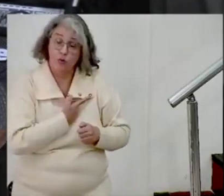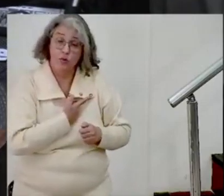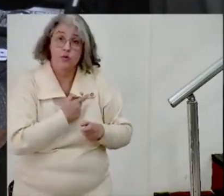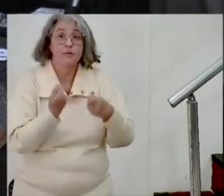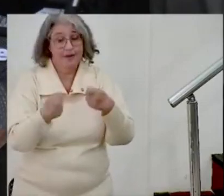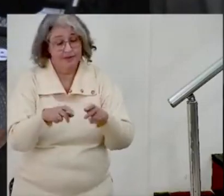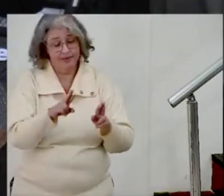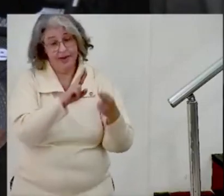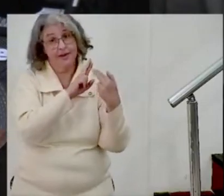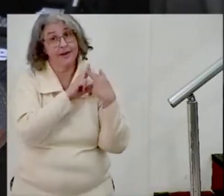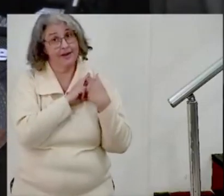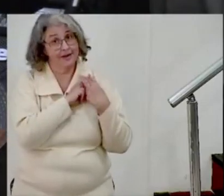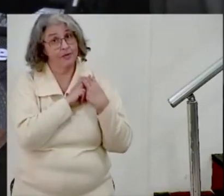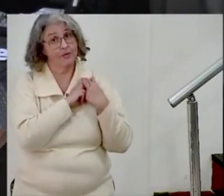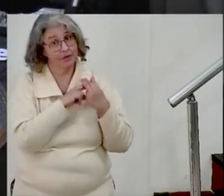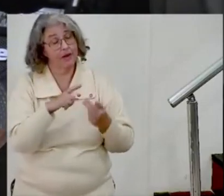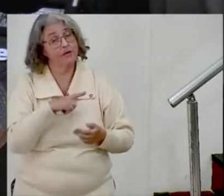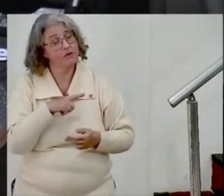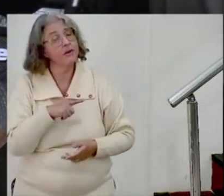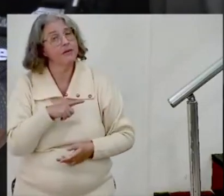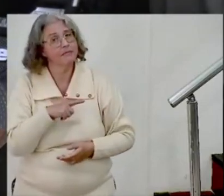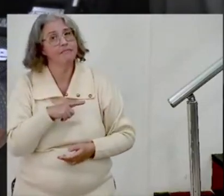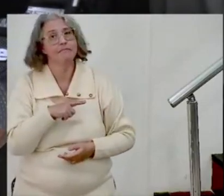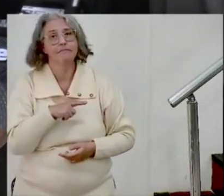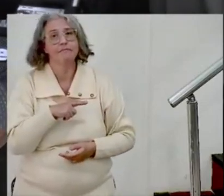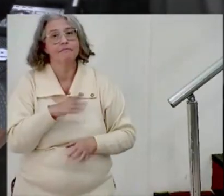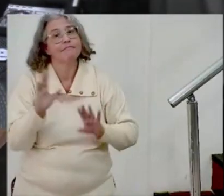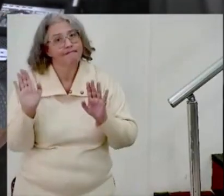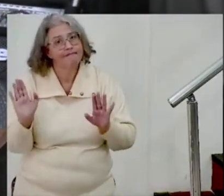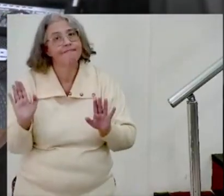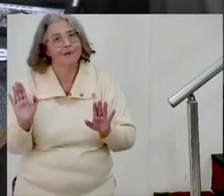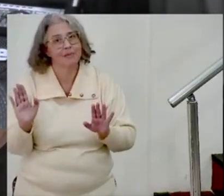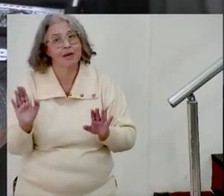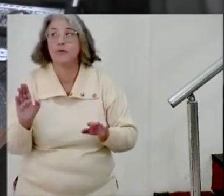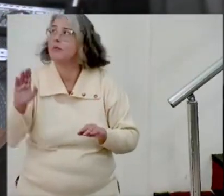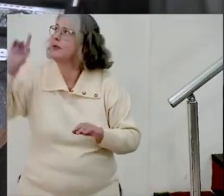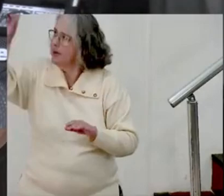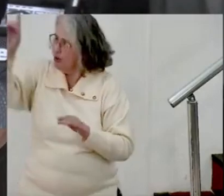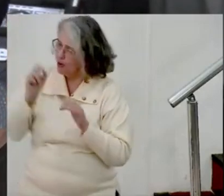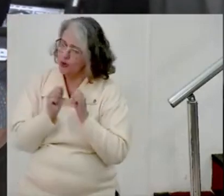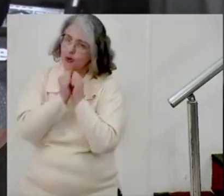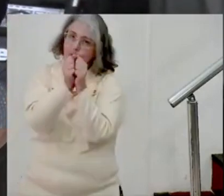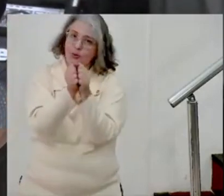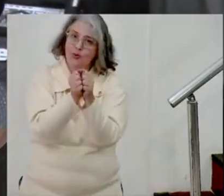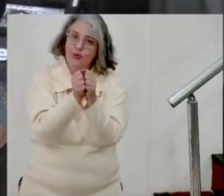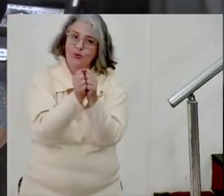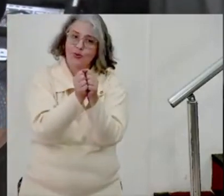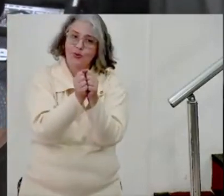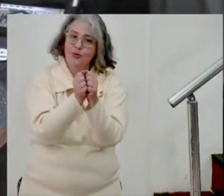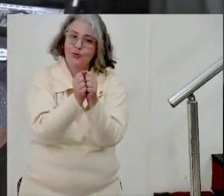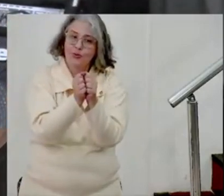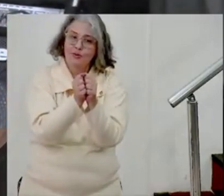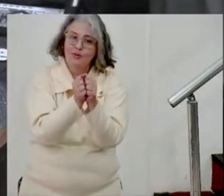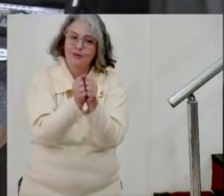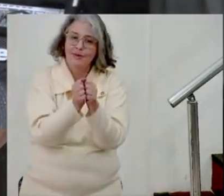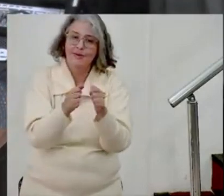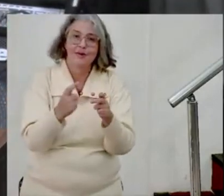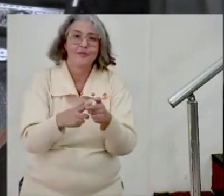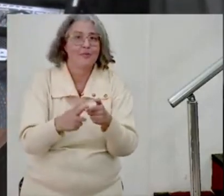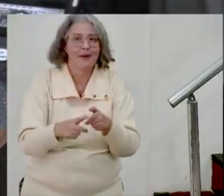faz, mas tem a nossa. Deus está conosco, mas não é por isso que a gente vai atravessar o túnel da Lapa sábado, meia-noite, sem